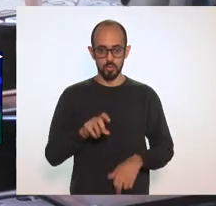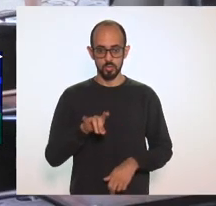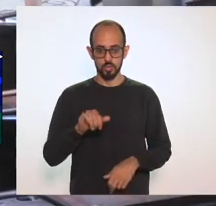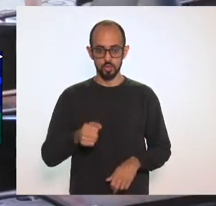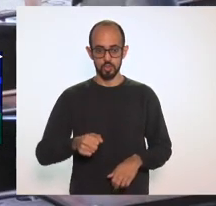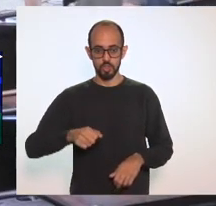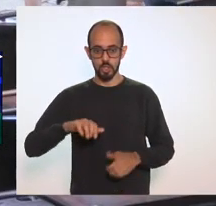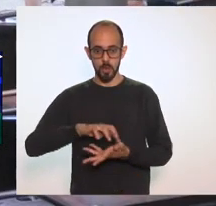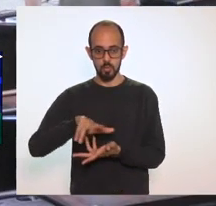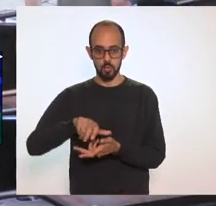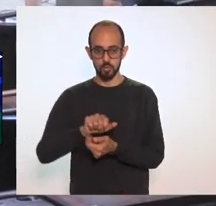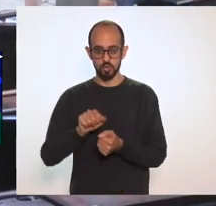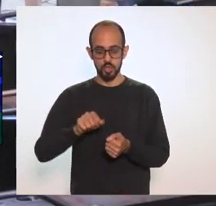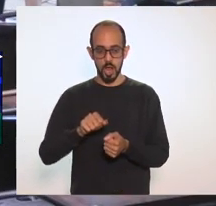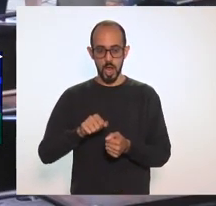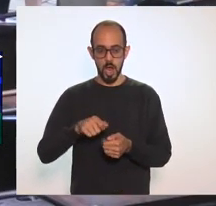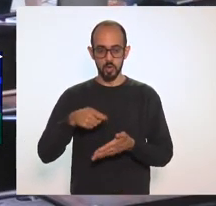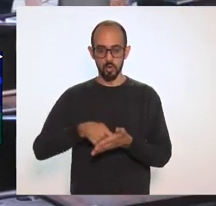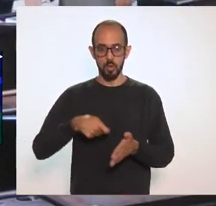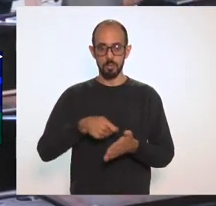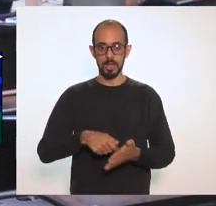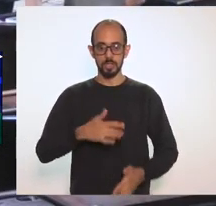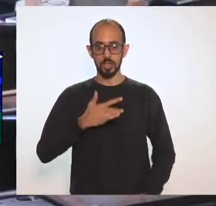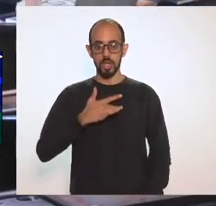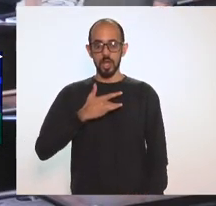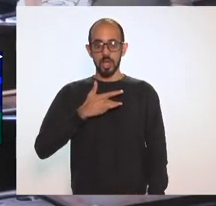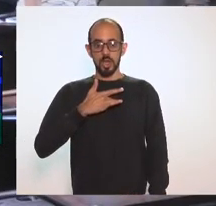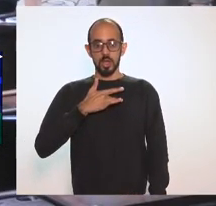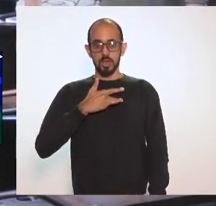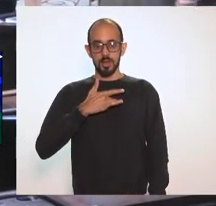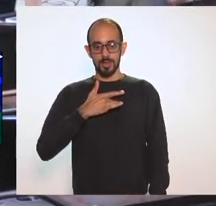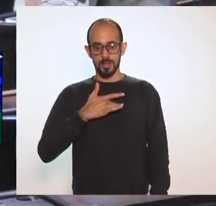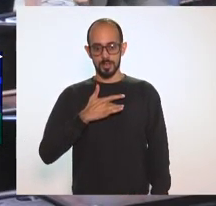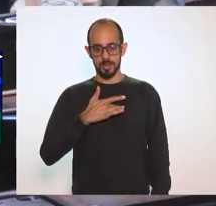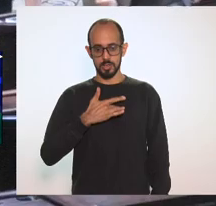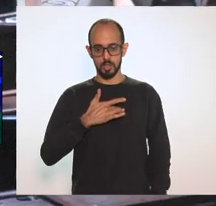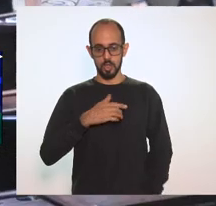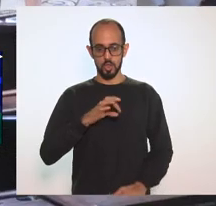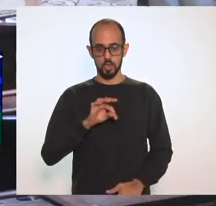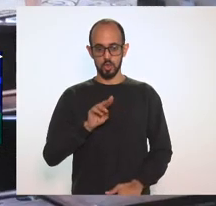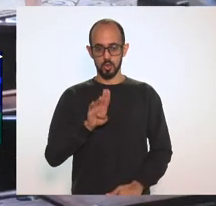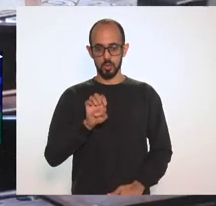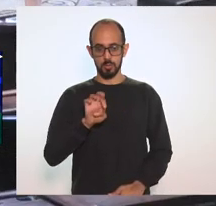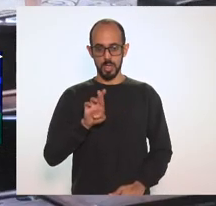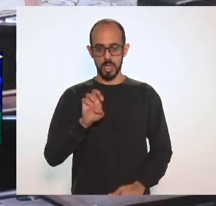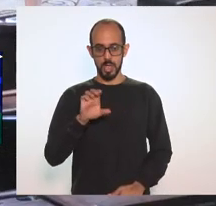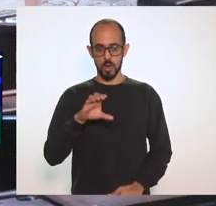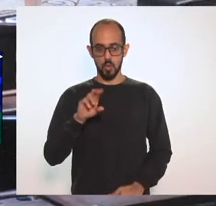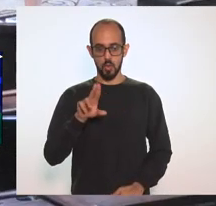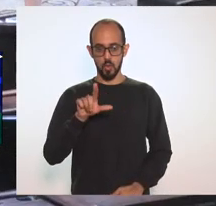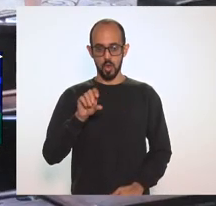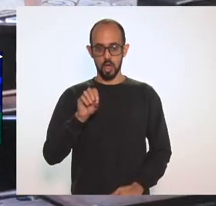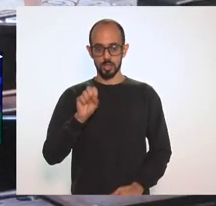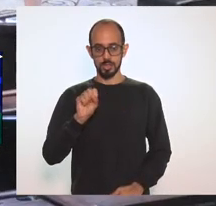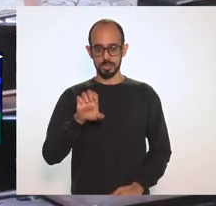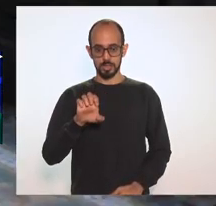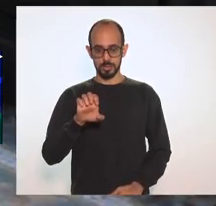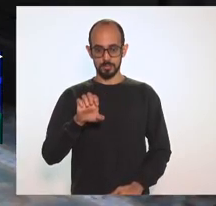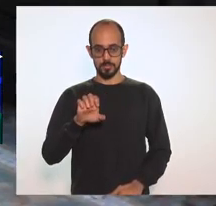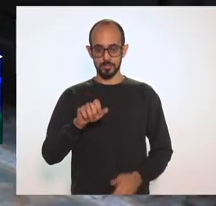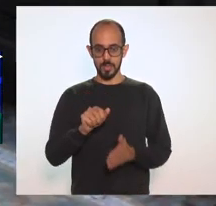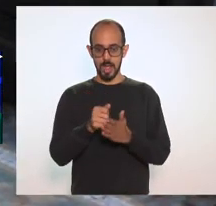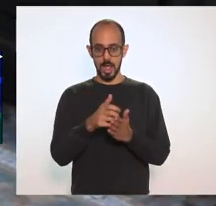Combate à Tuberculose. A presidência convida a deputada Marta Rocha a fazer a leitura da ata da sessão anterior. A ata reflete